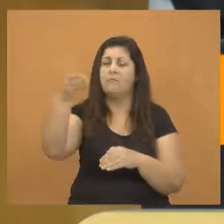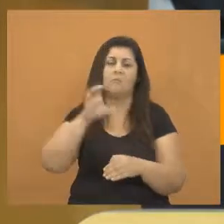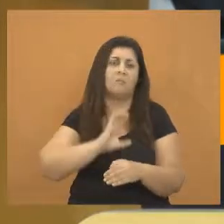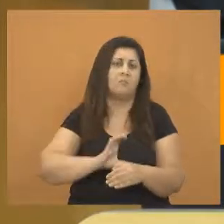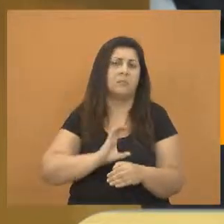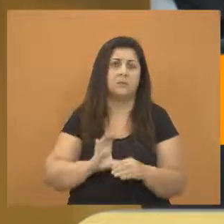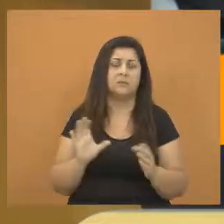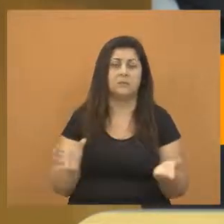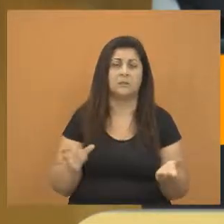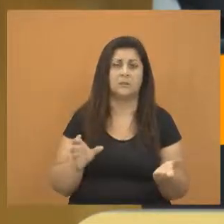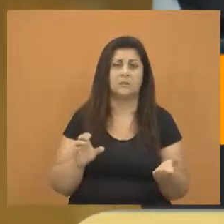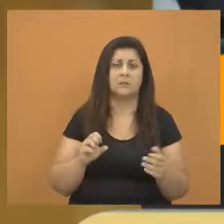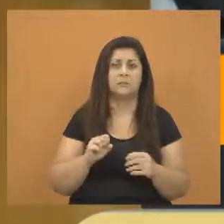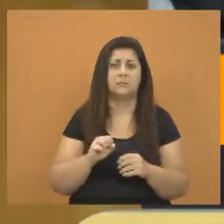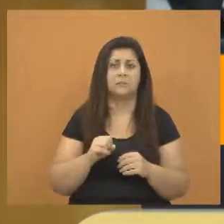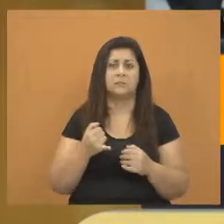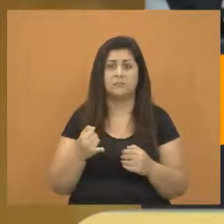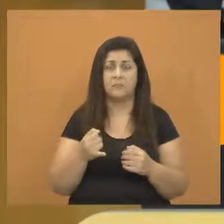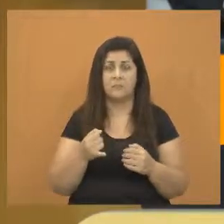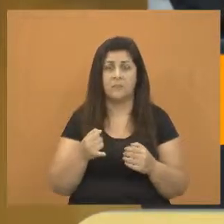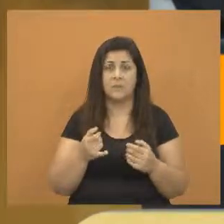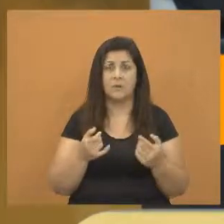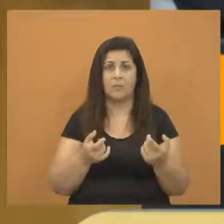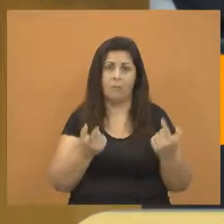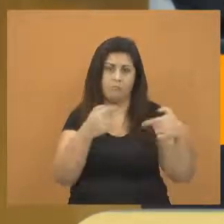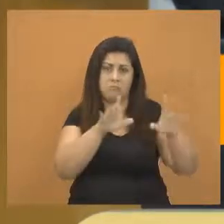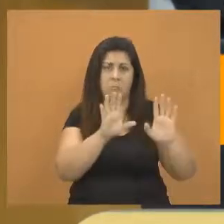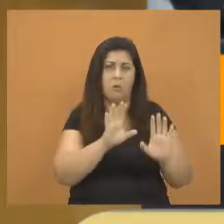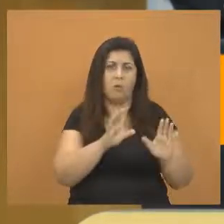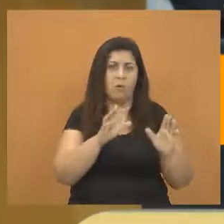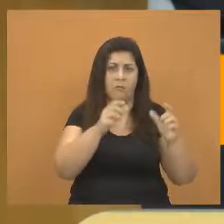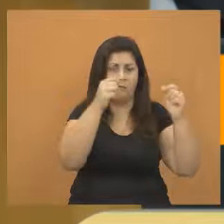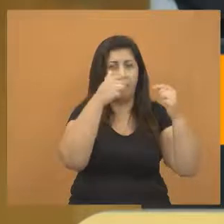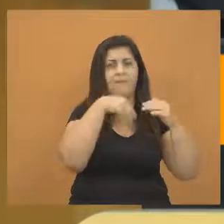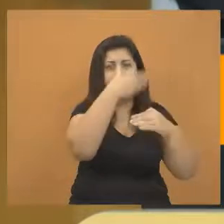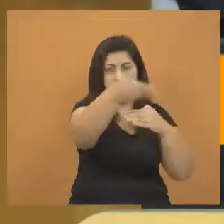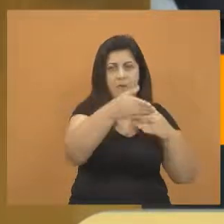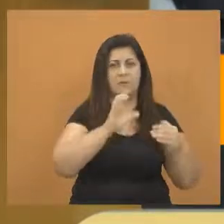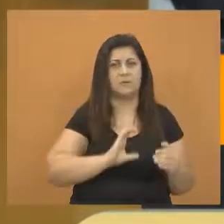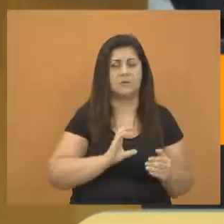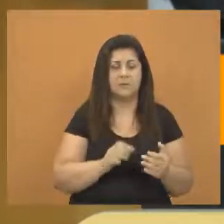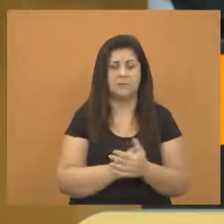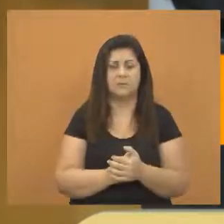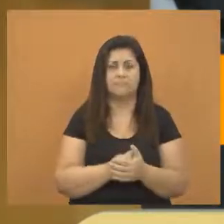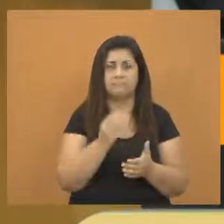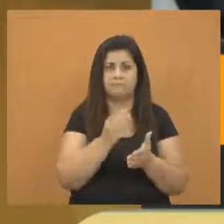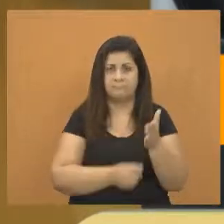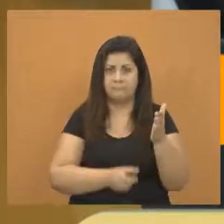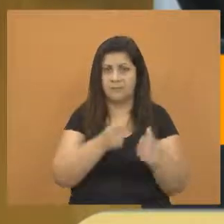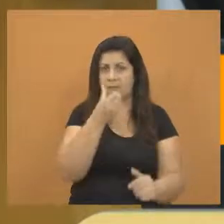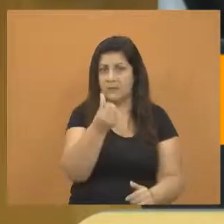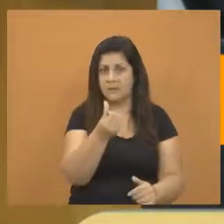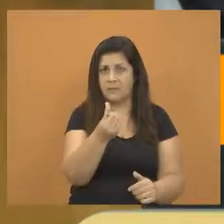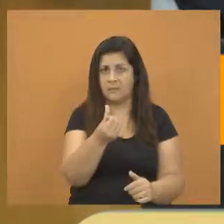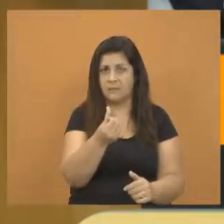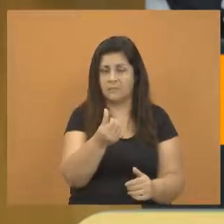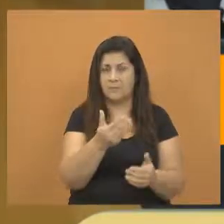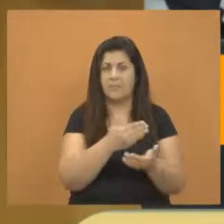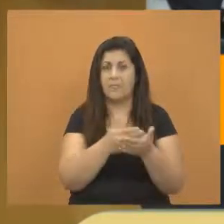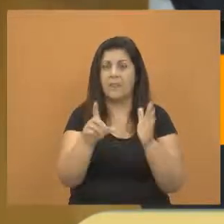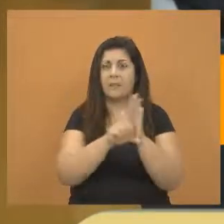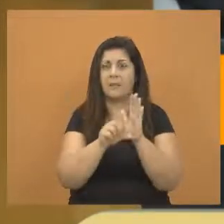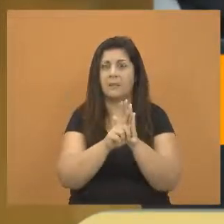e, quando for o caso, da contrapartida municipal. Artigo 6º. Esta lei entrará em vigor na data